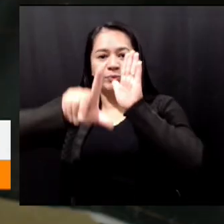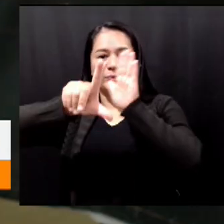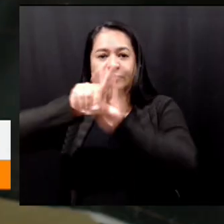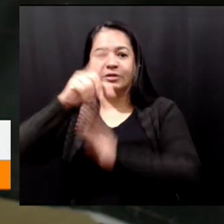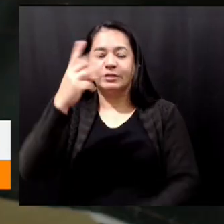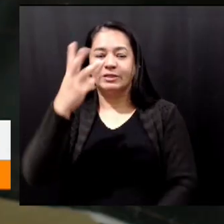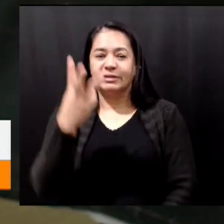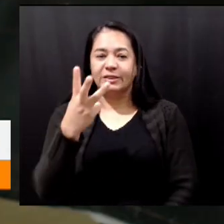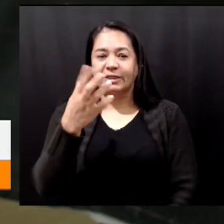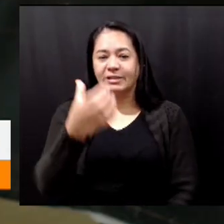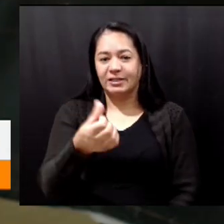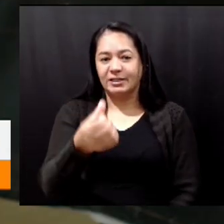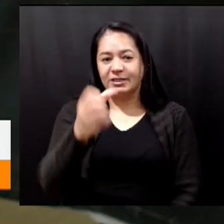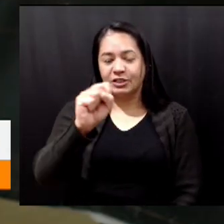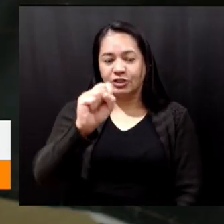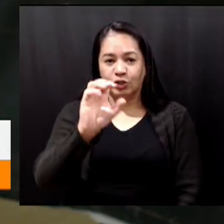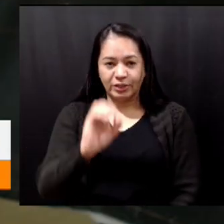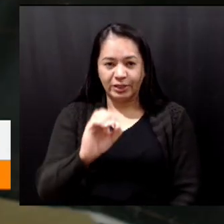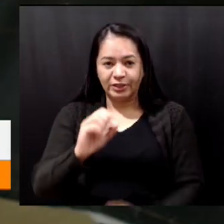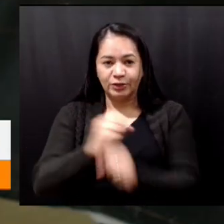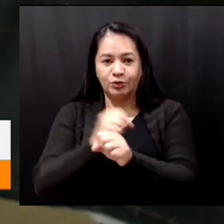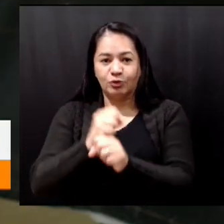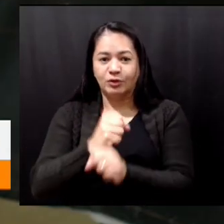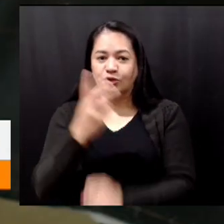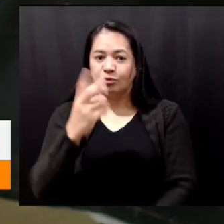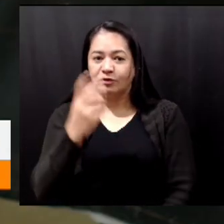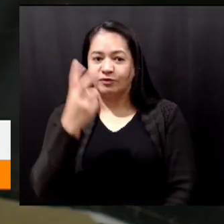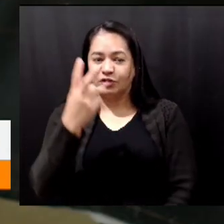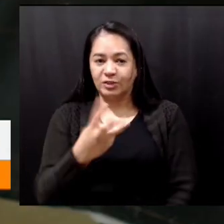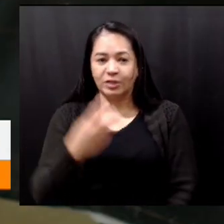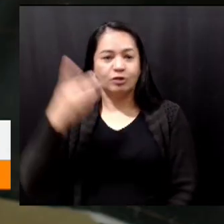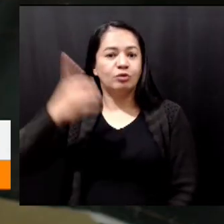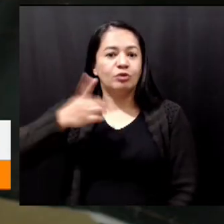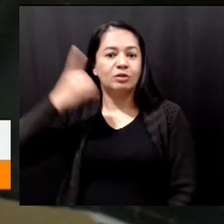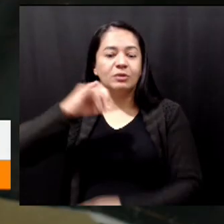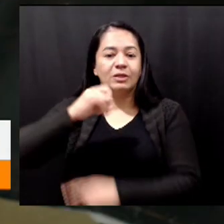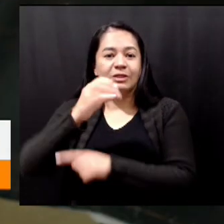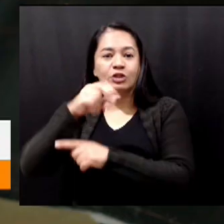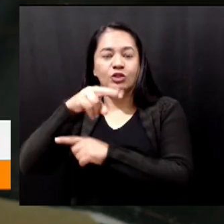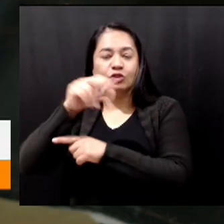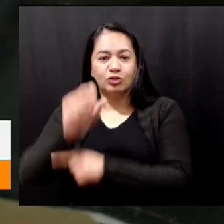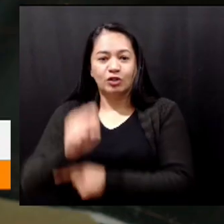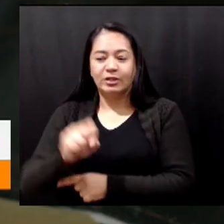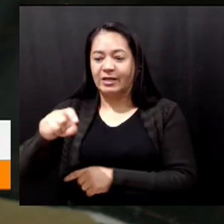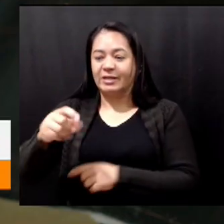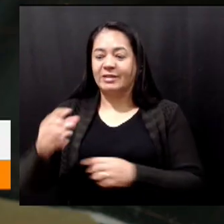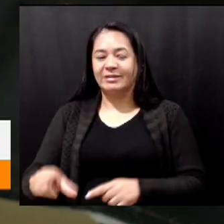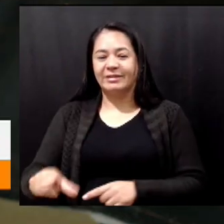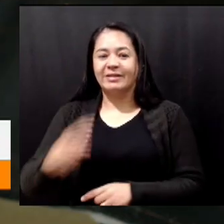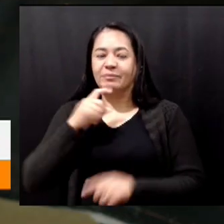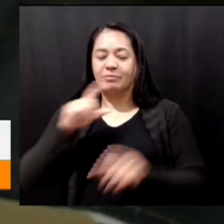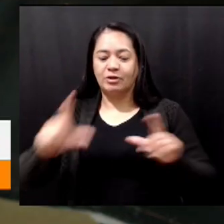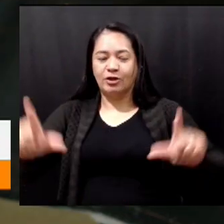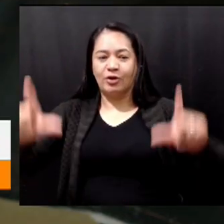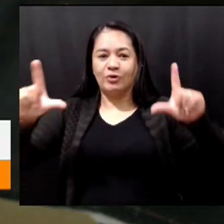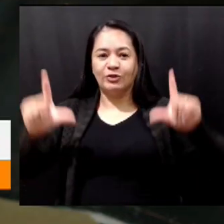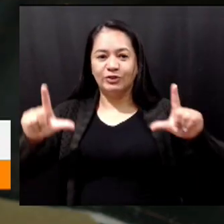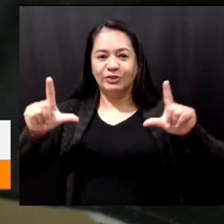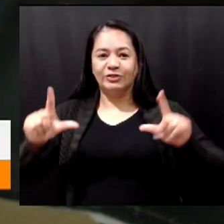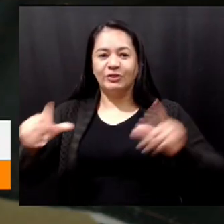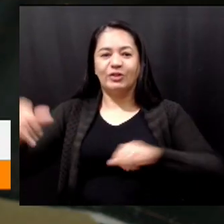de 2023, de autoria do deputado Jonas Donizete, que concede a Campinas o título de Capital Nacional da